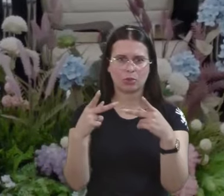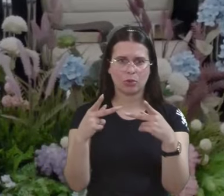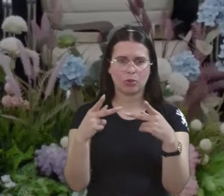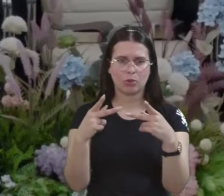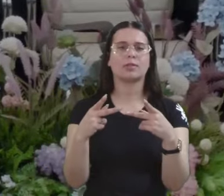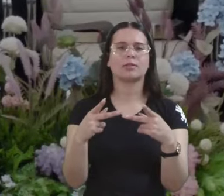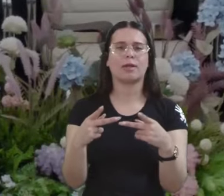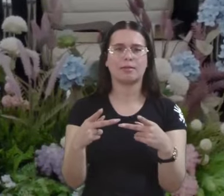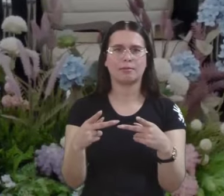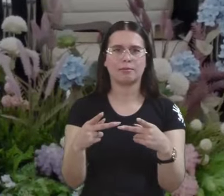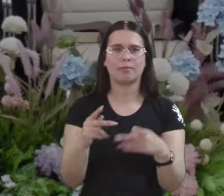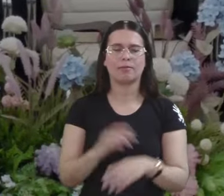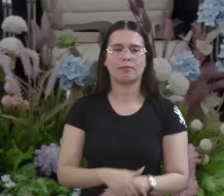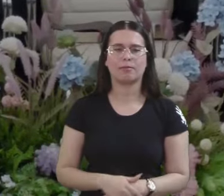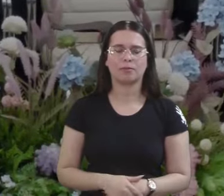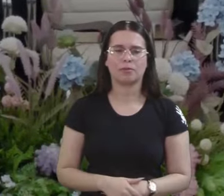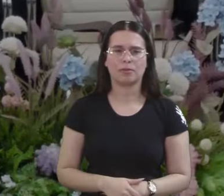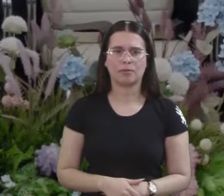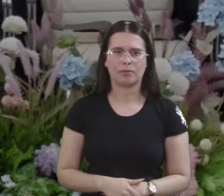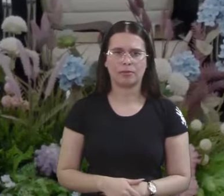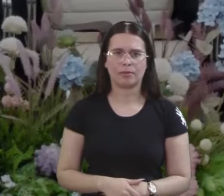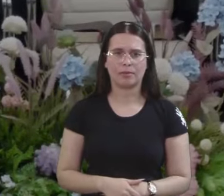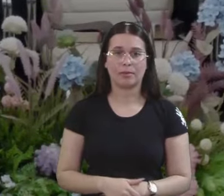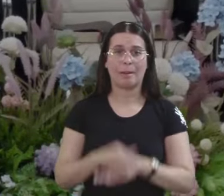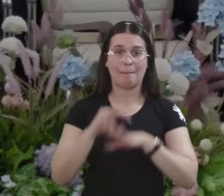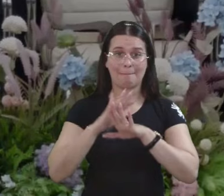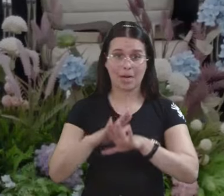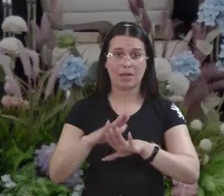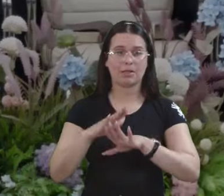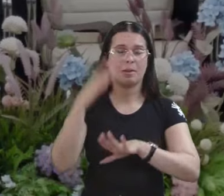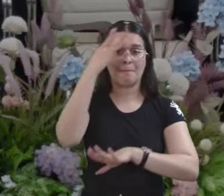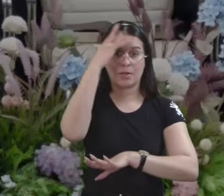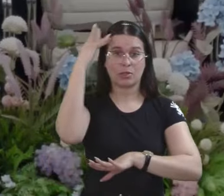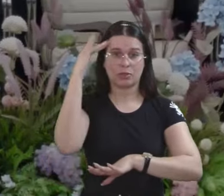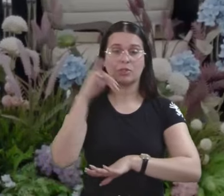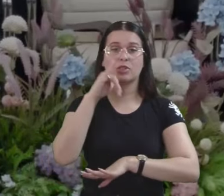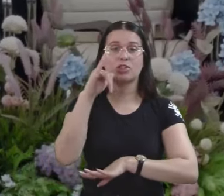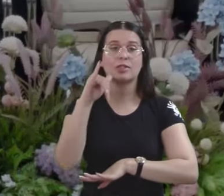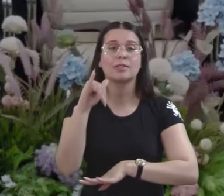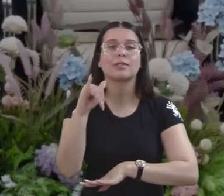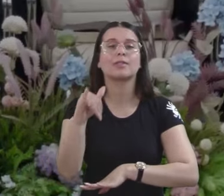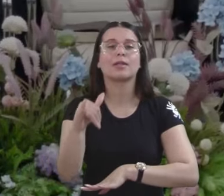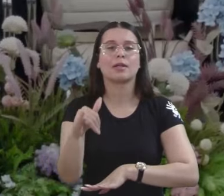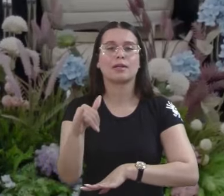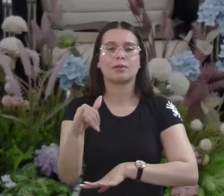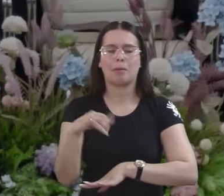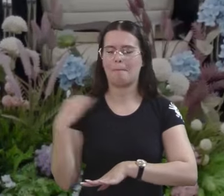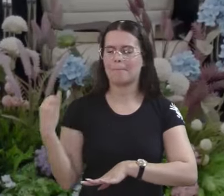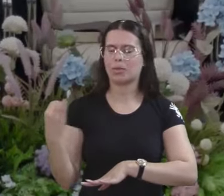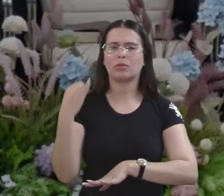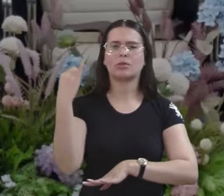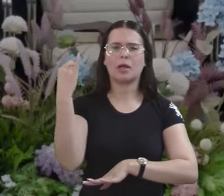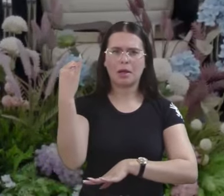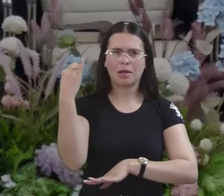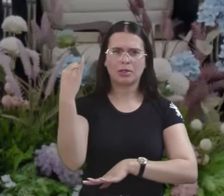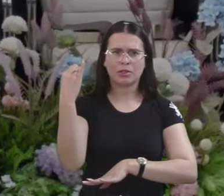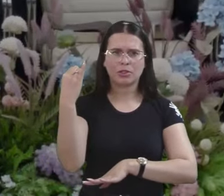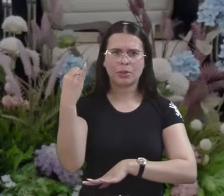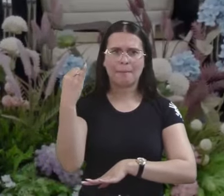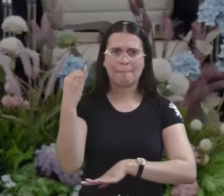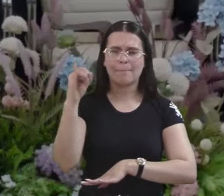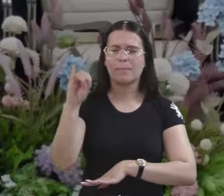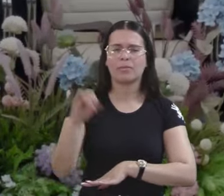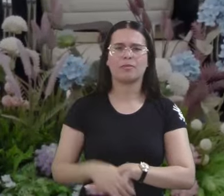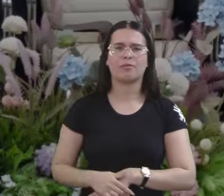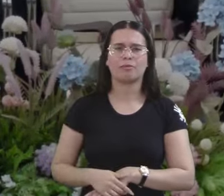do pregador. Mas a pessoa se dizendo autorizada e querer tirar desaforo, bateu no